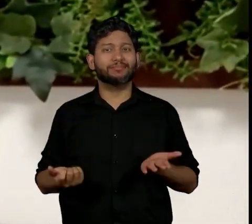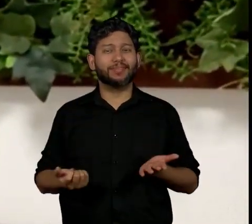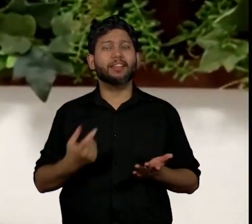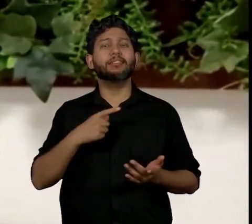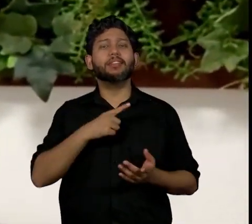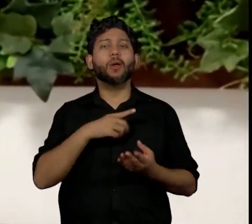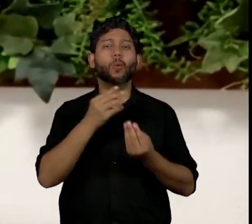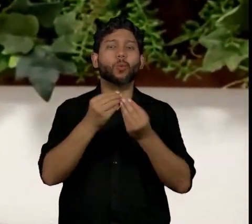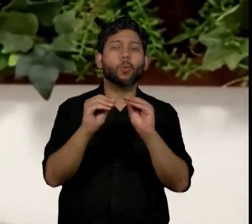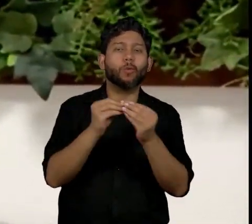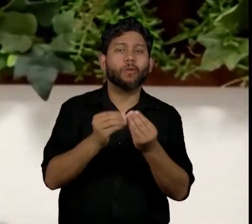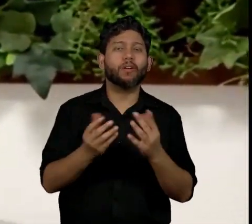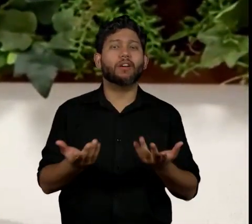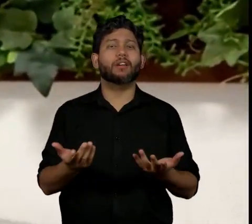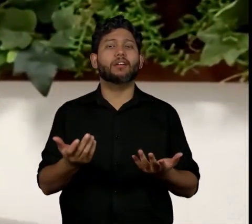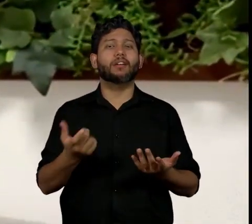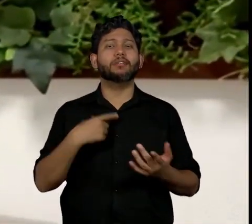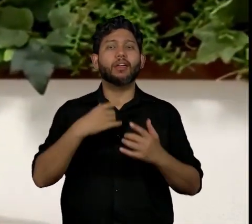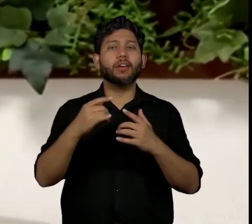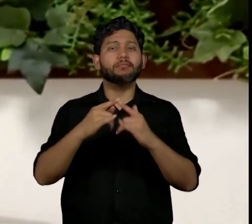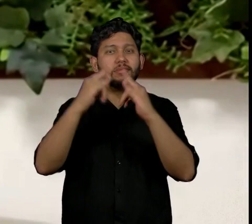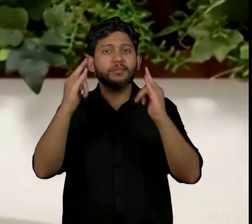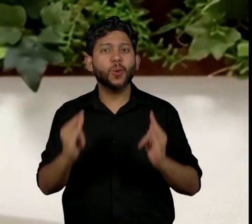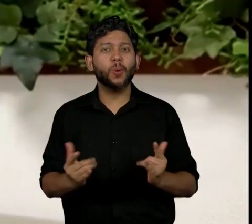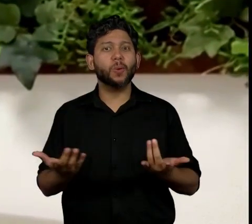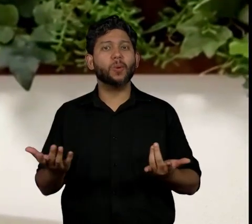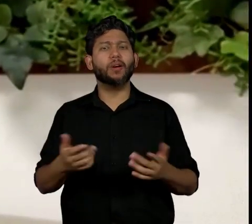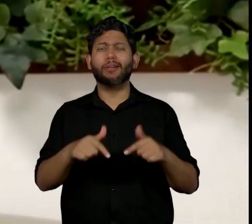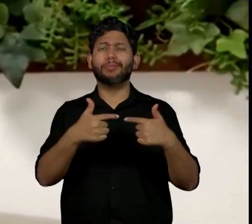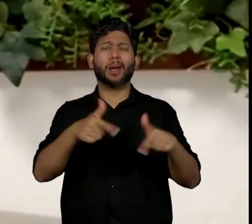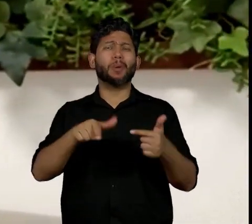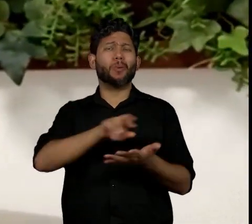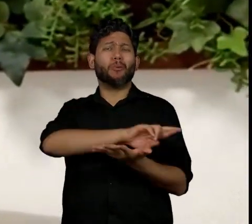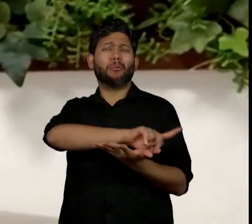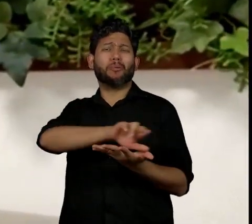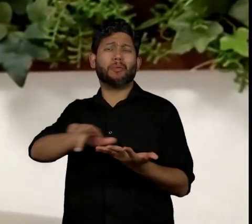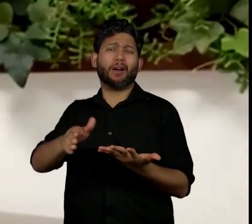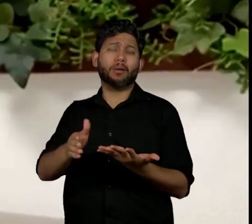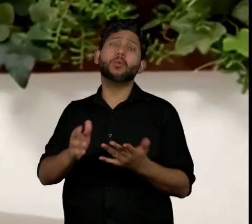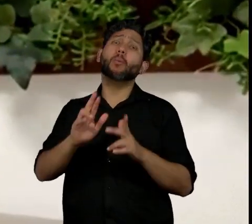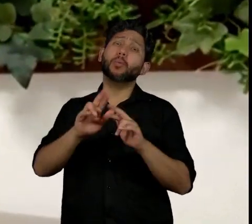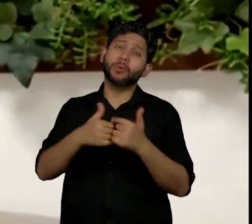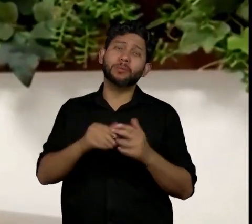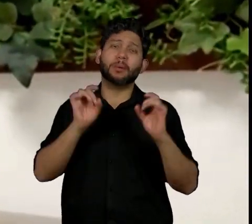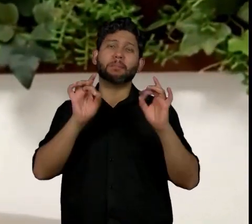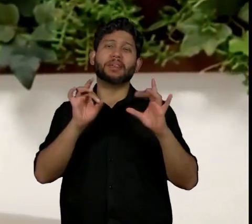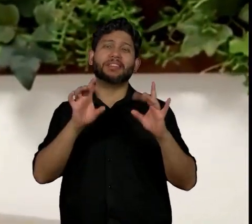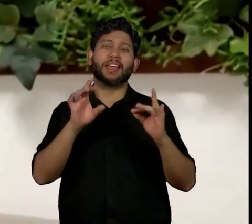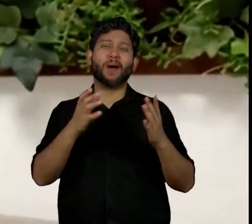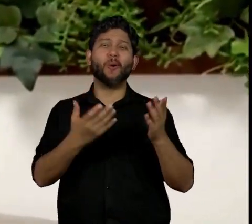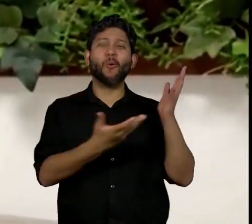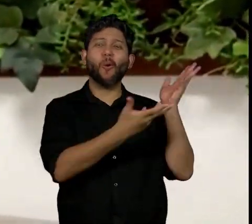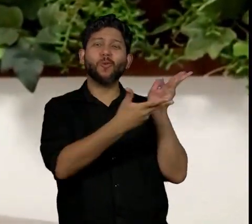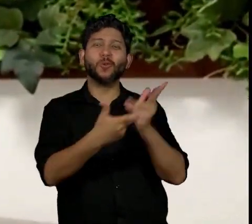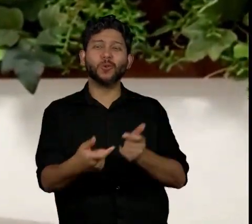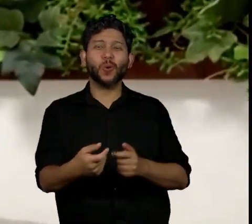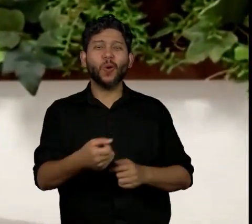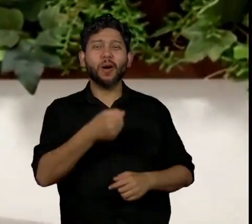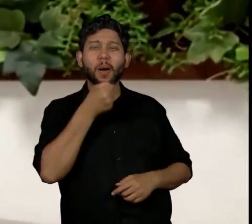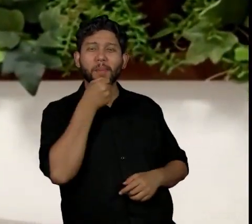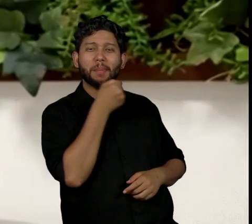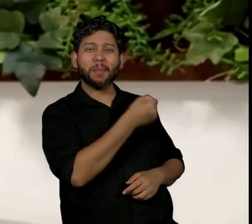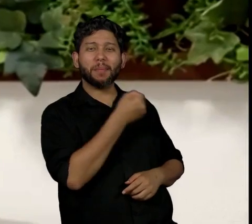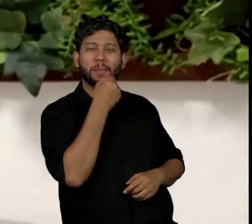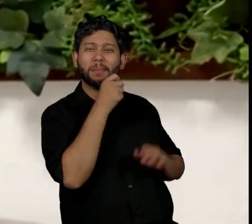tem circo, tem tanta coisa que você fez. Por isso você está aí no Persona. Isso é mérito seu. Teatro,